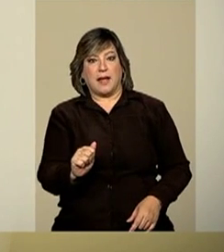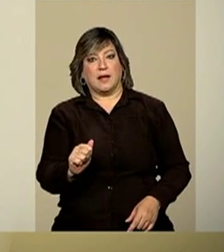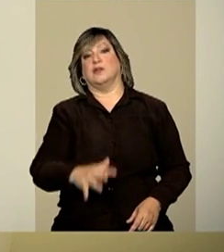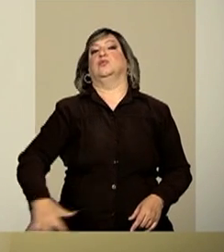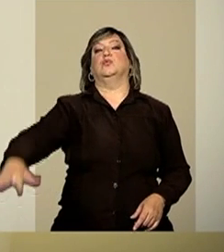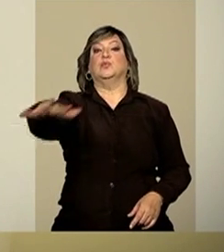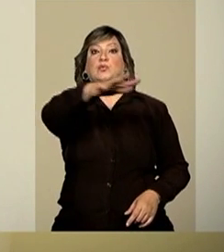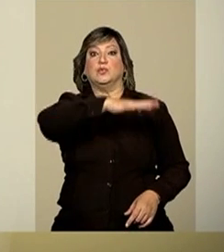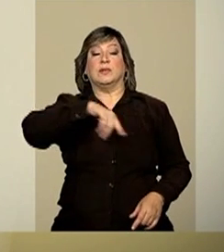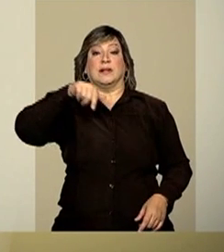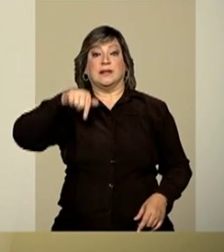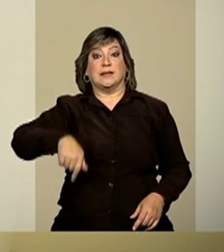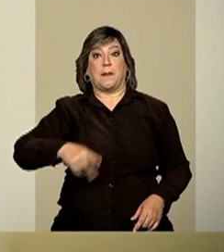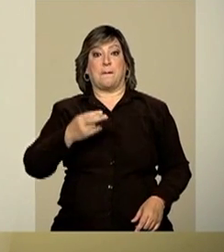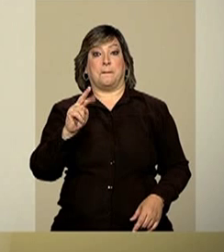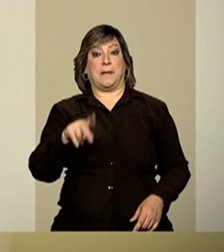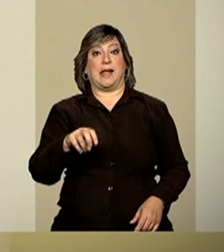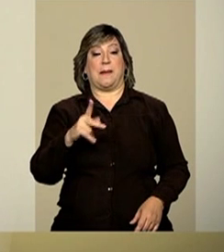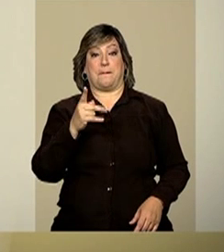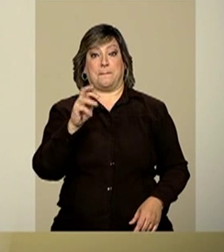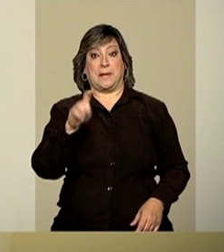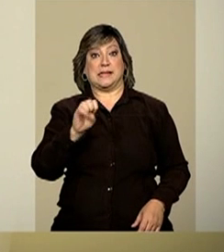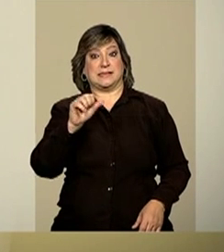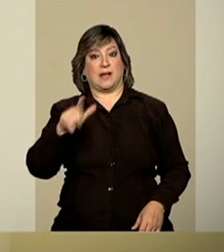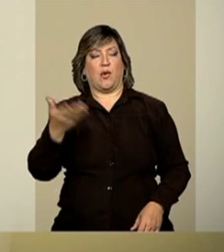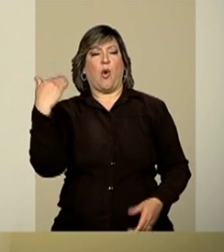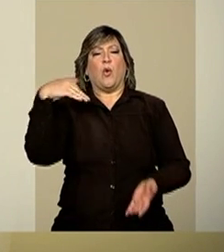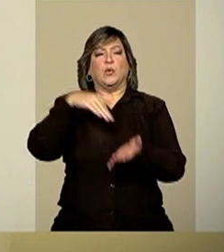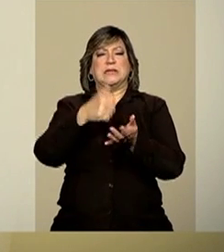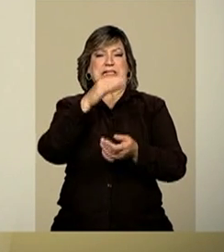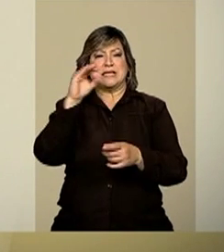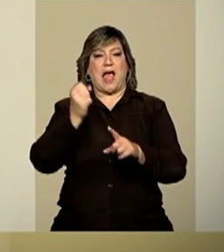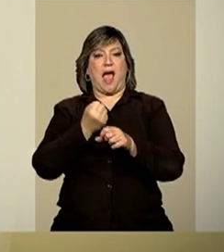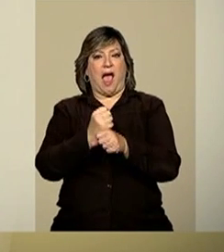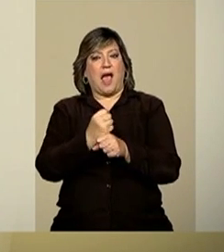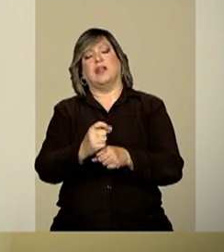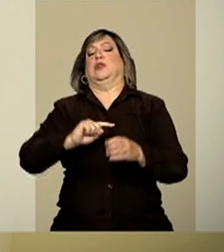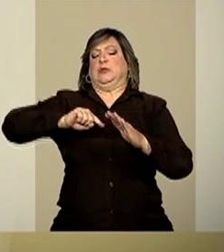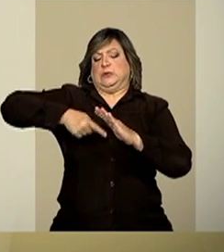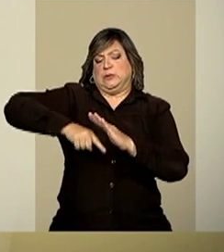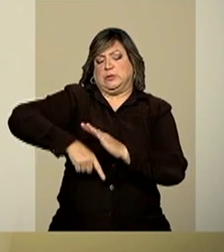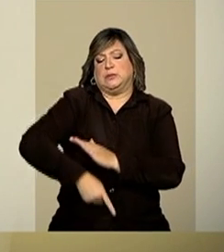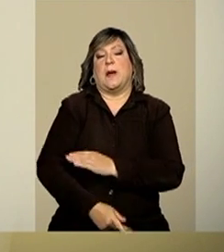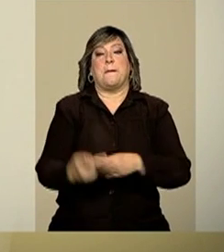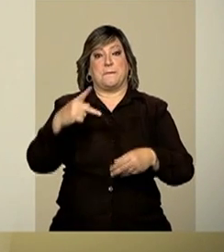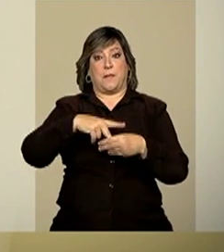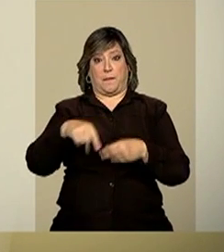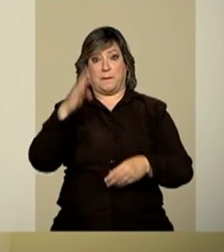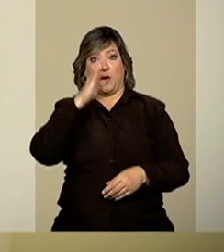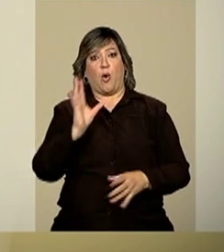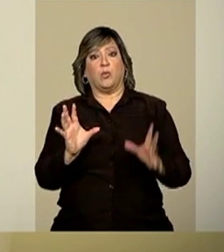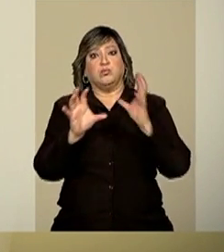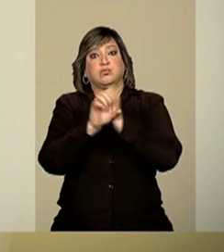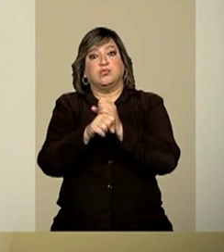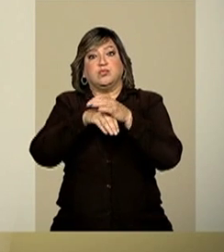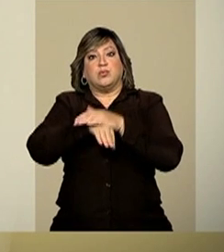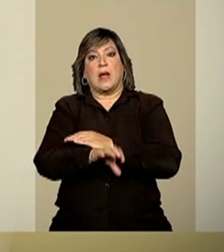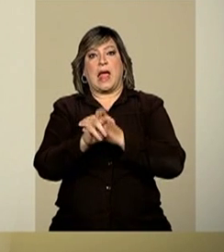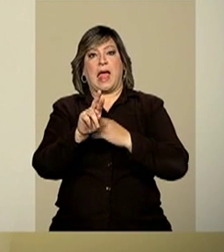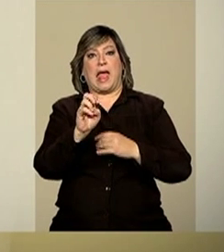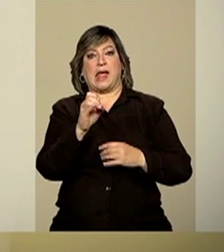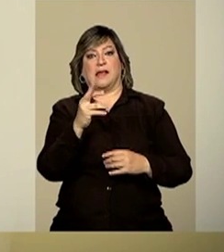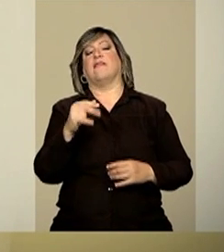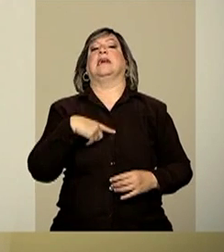ideia, ao longo dos últimos 100 anos de exploração do petróleo no Brasil, acumulamos de reservas